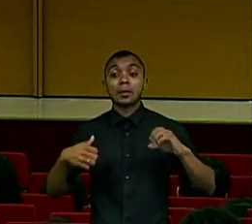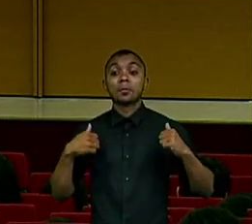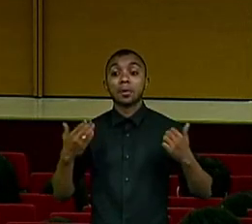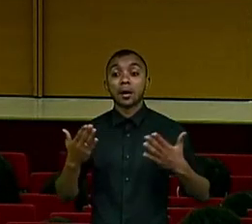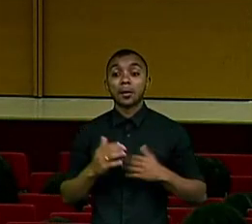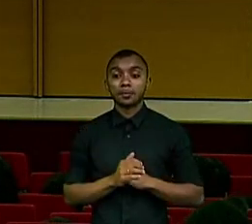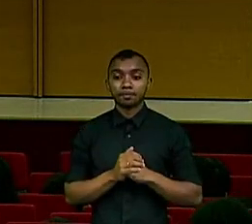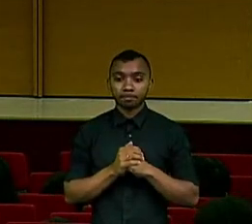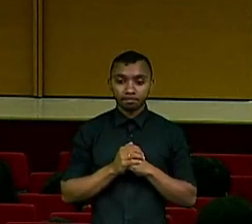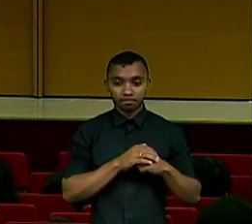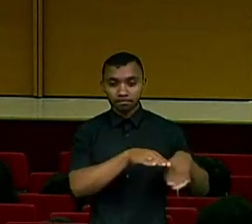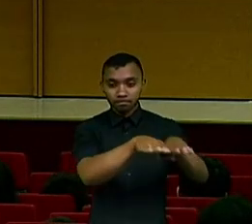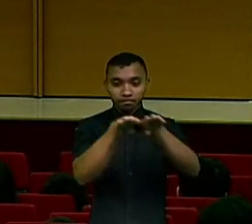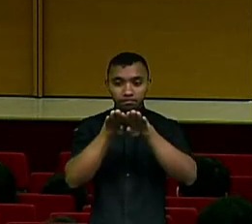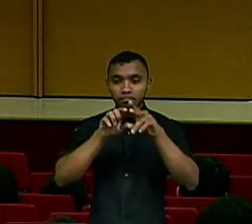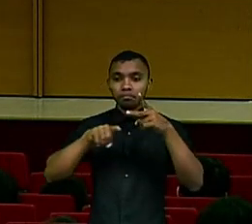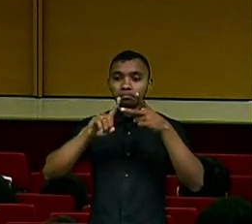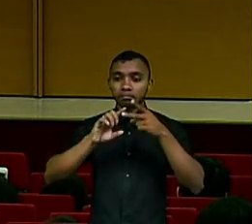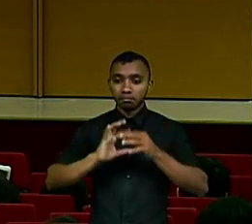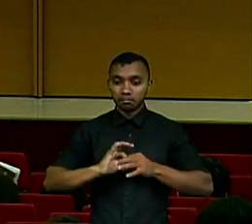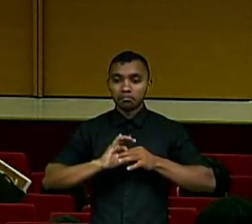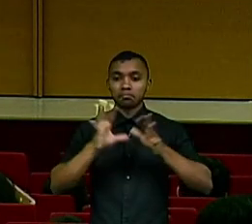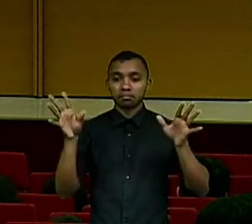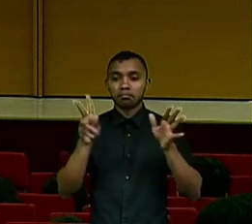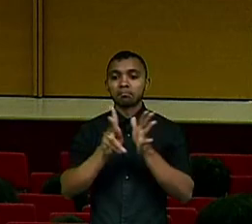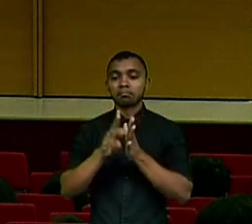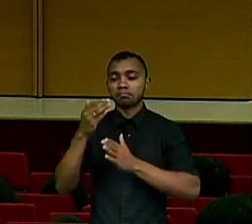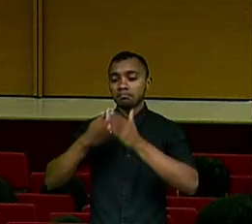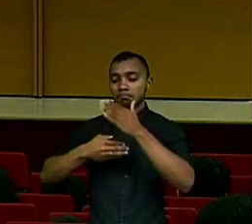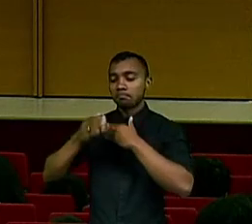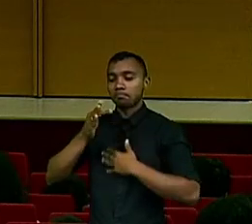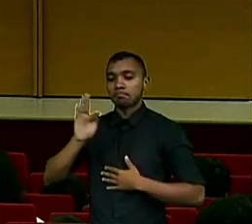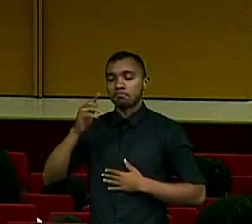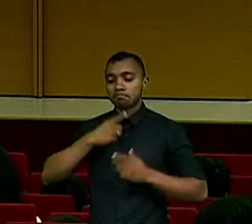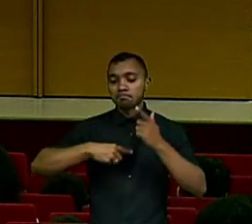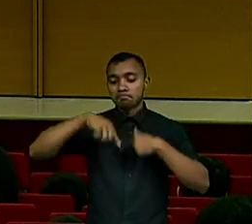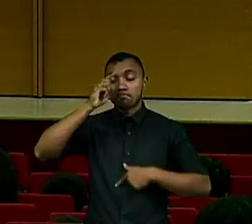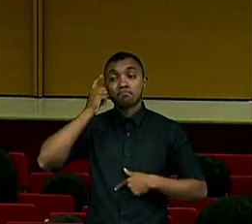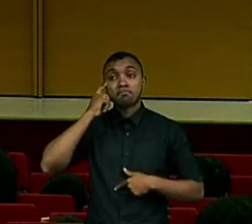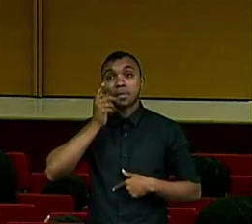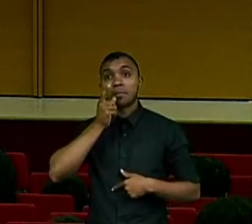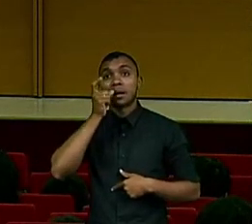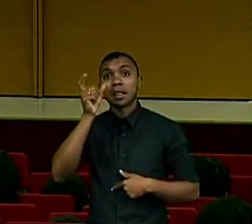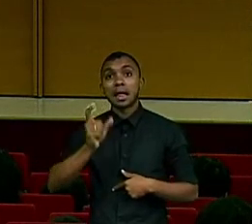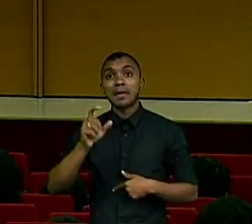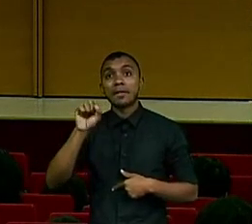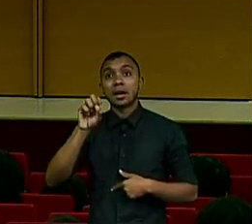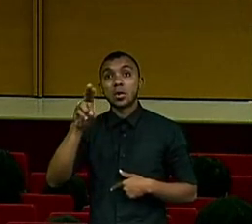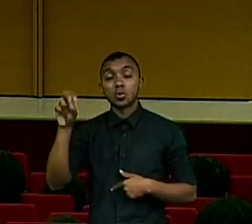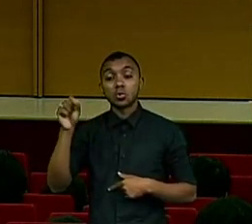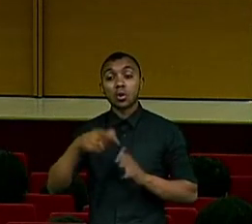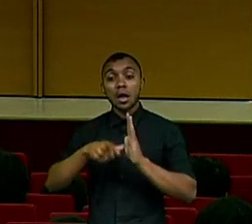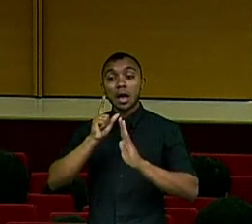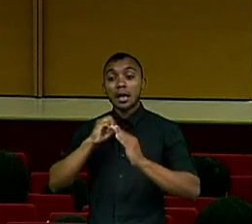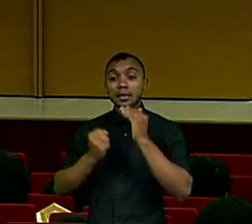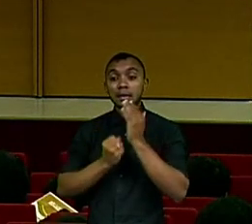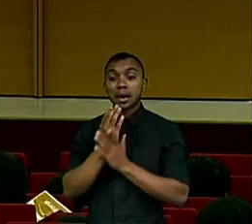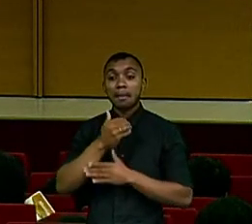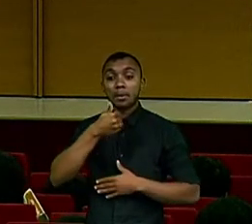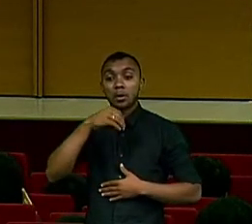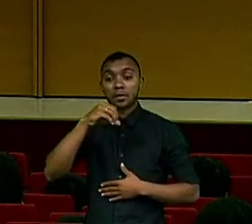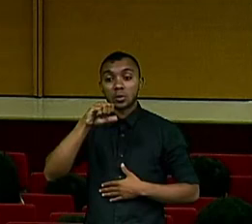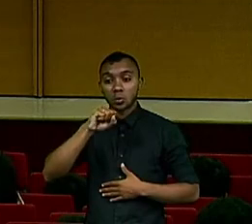Fraternidade Liberdade da Revolução Francesa então quando a gente está falando do SUS que foi criado em 1988 a partir da nossa Constituição